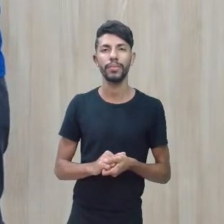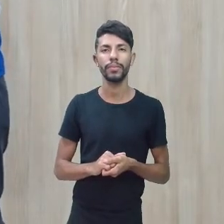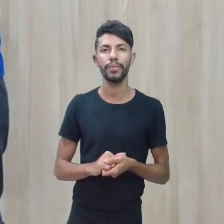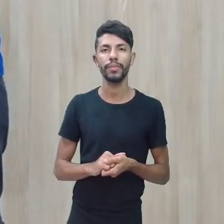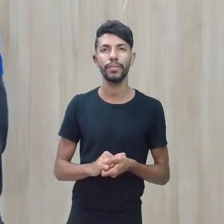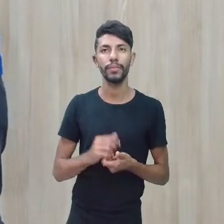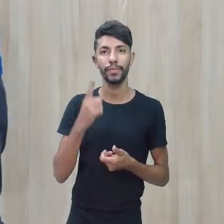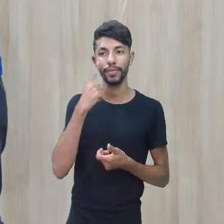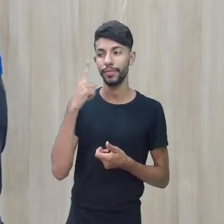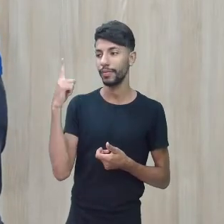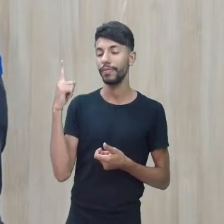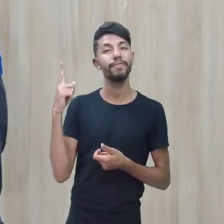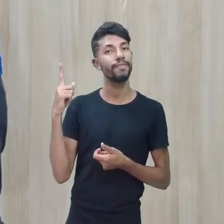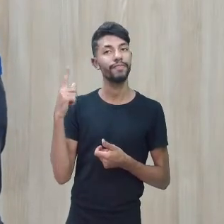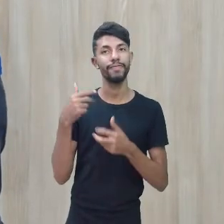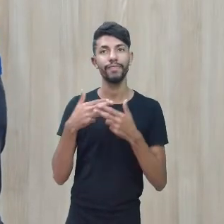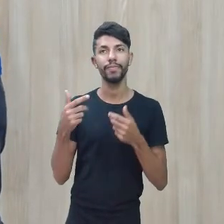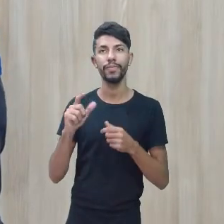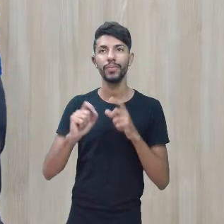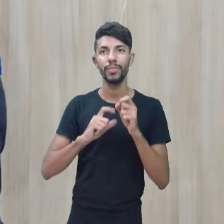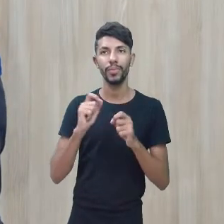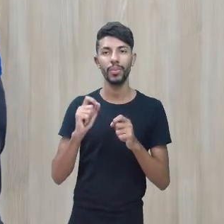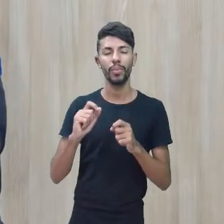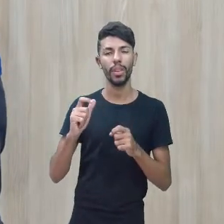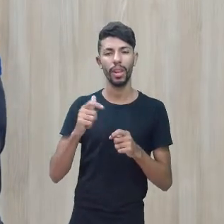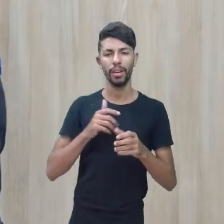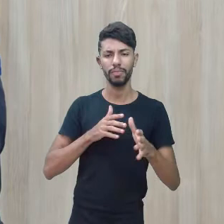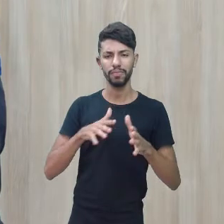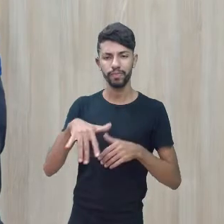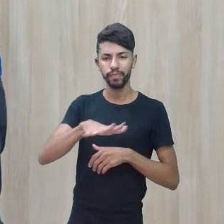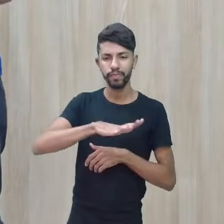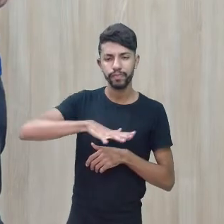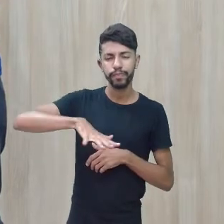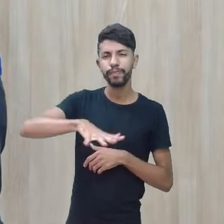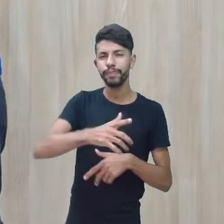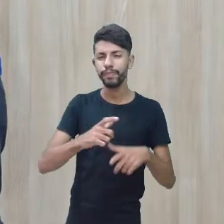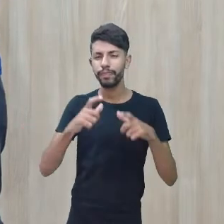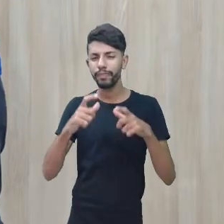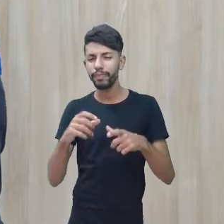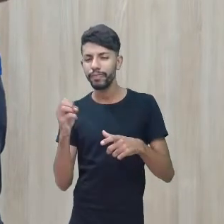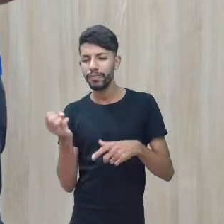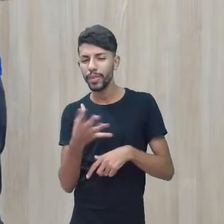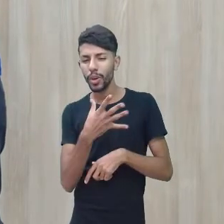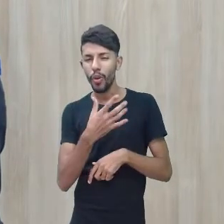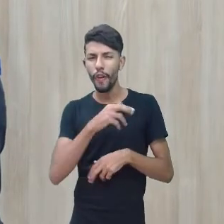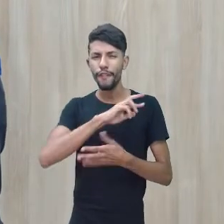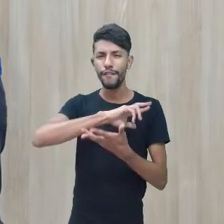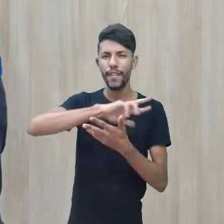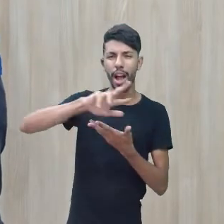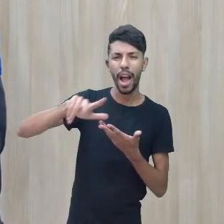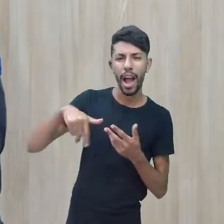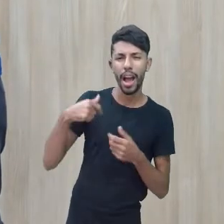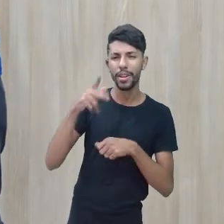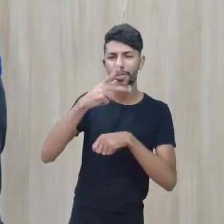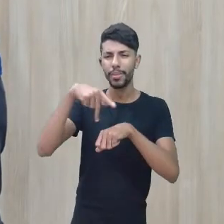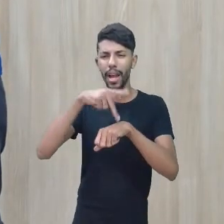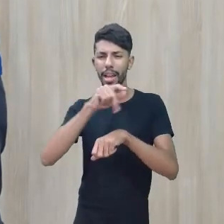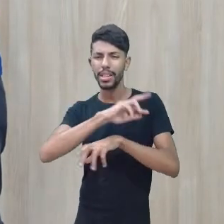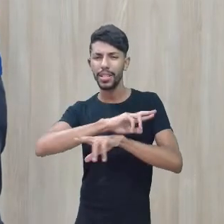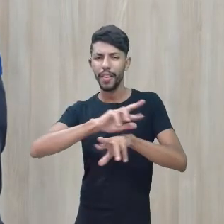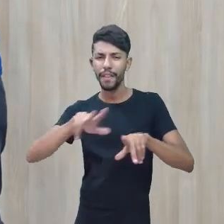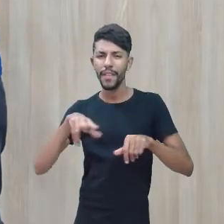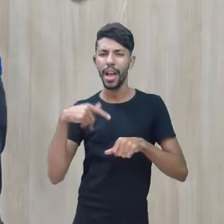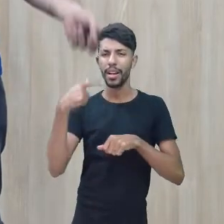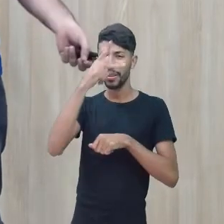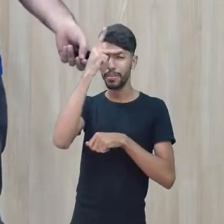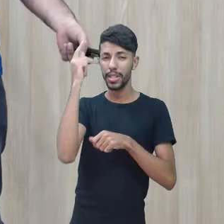Aí tem uma coisa, né? Você chegando em um terreno novo, vários países, várias pessoas querendo ser dono